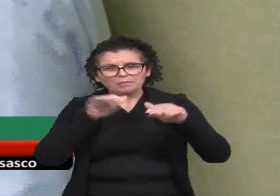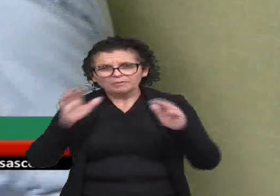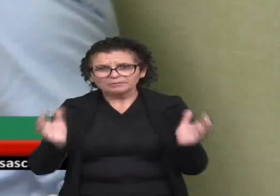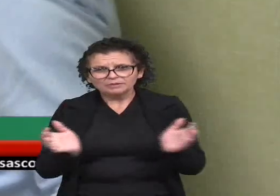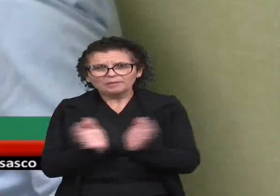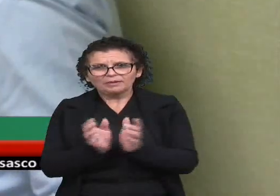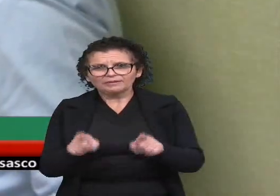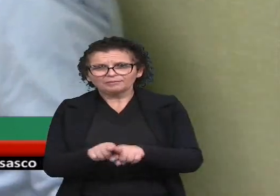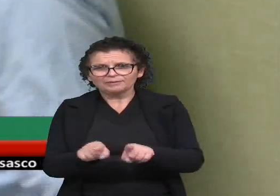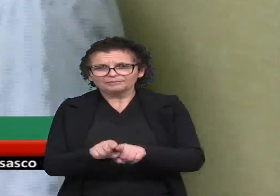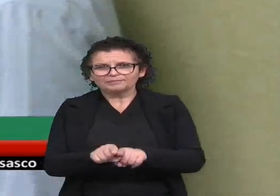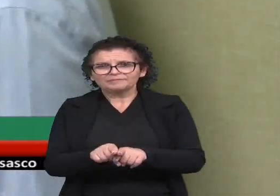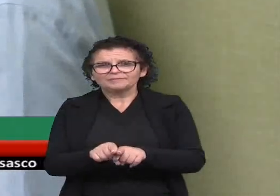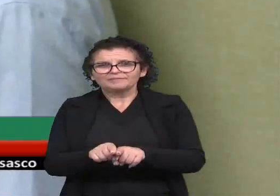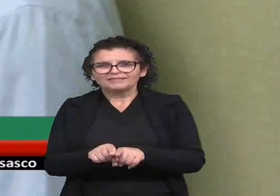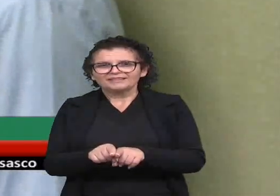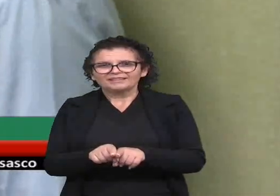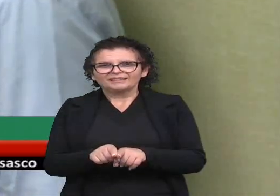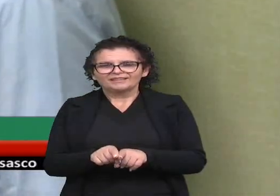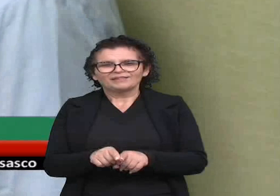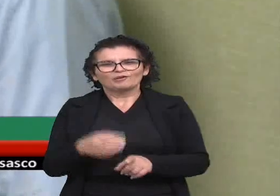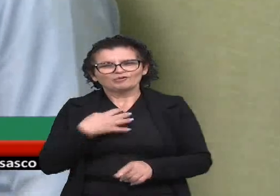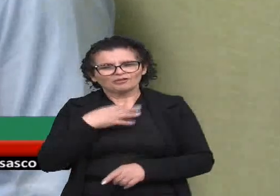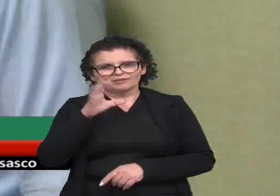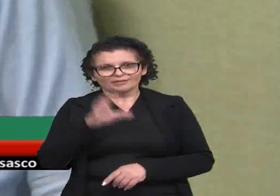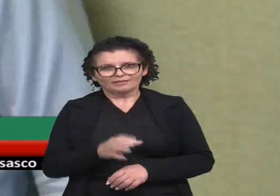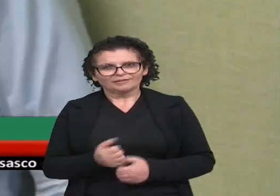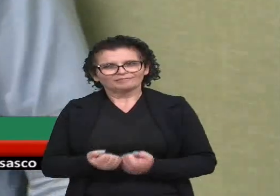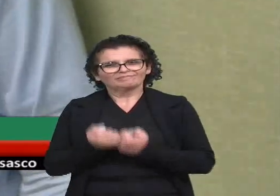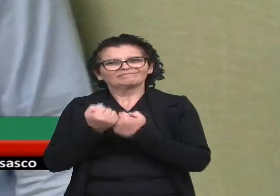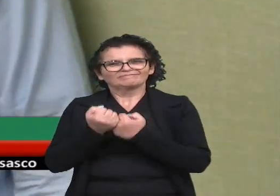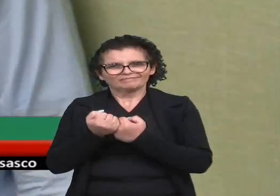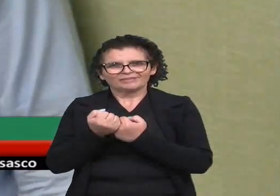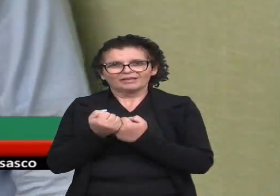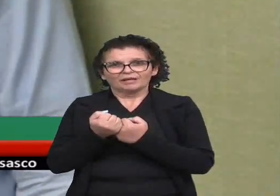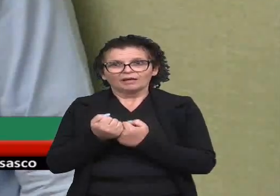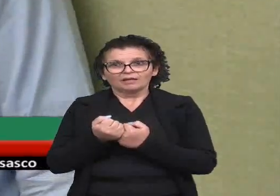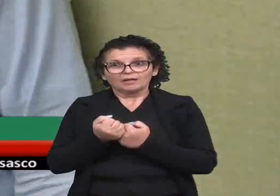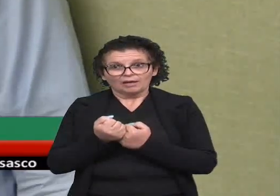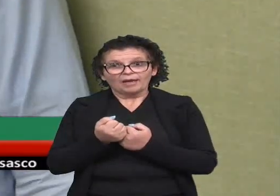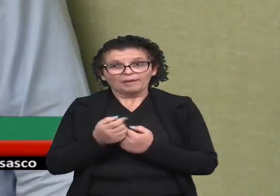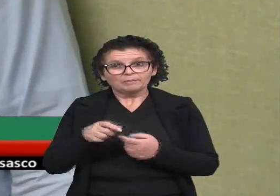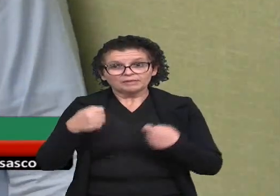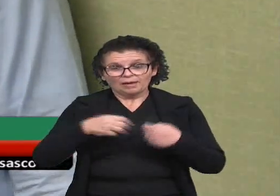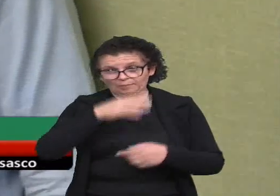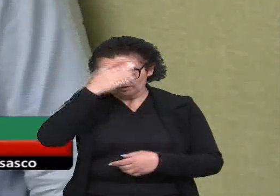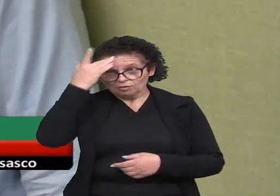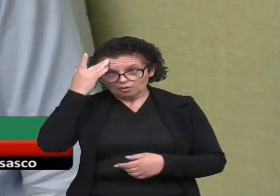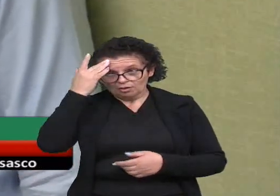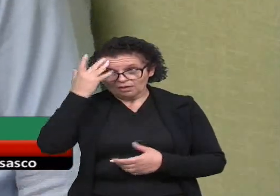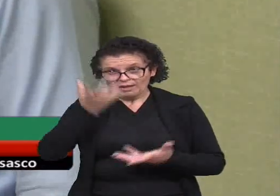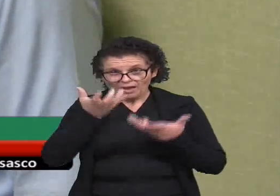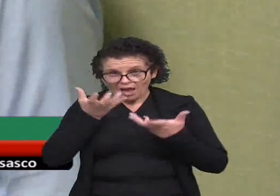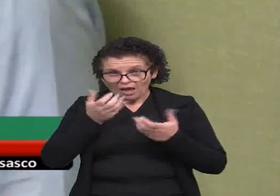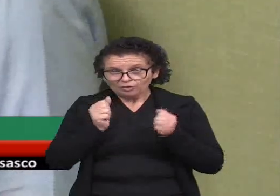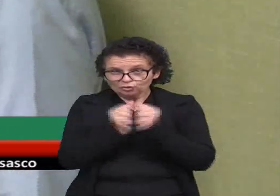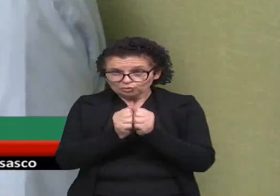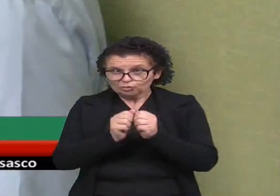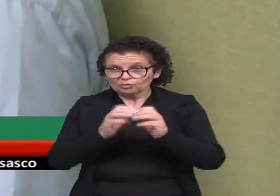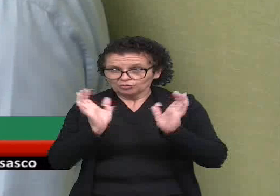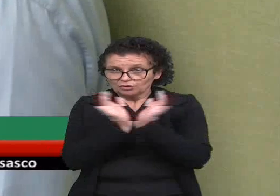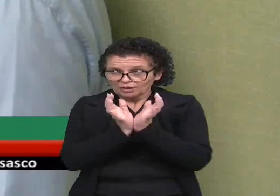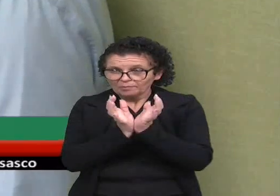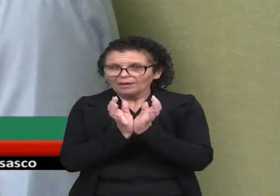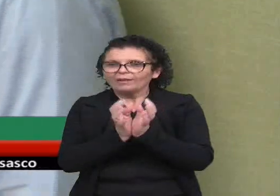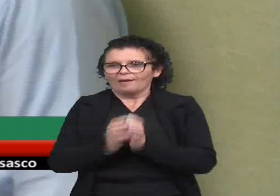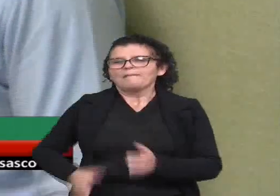respeito. Mas assim, ó, a estrutura que vocês dão e fornecem, o jogador tinha que pagar para jogar hoje. Porque antigamente, né,